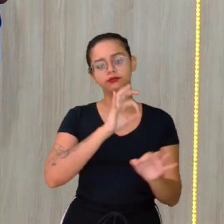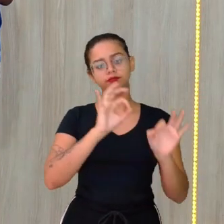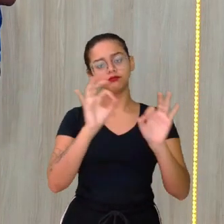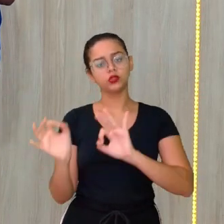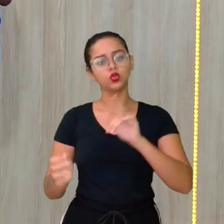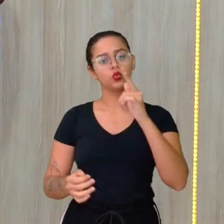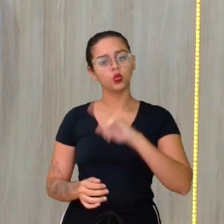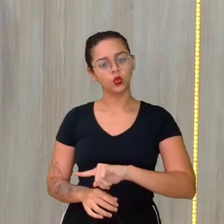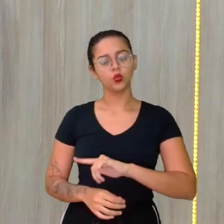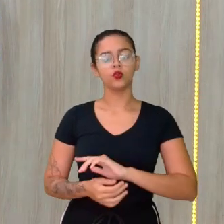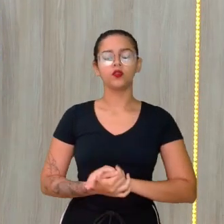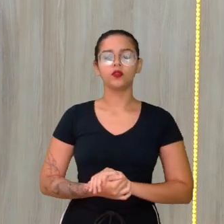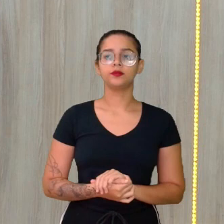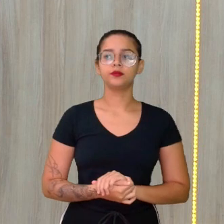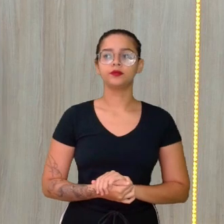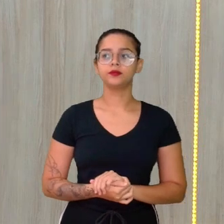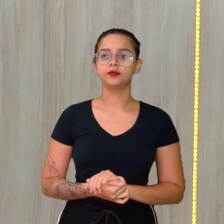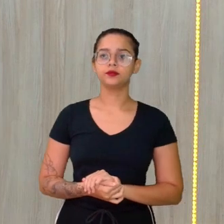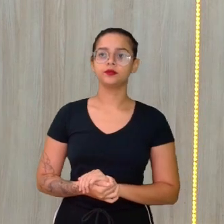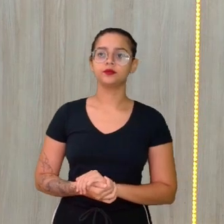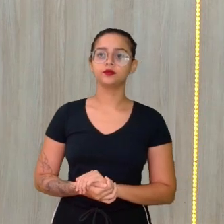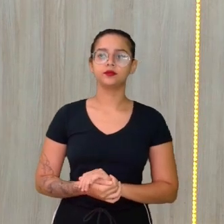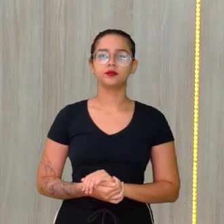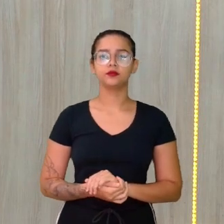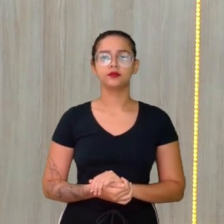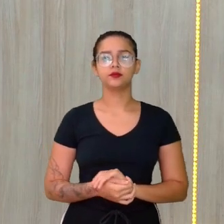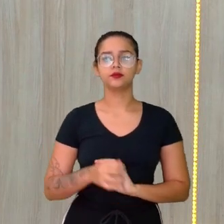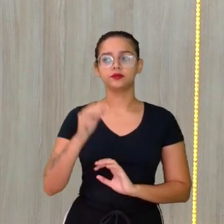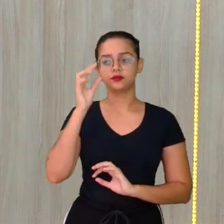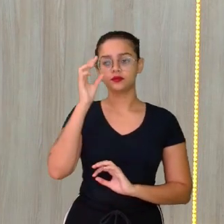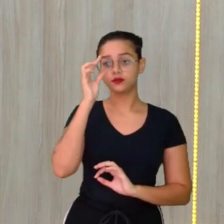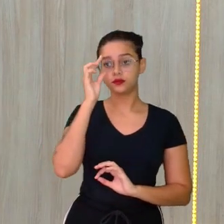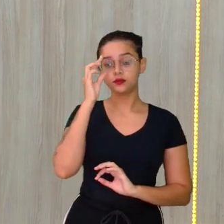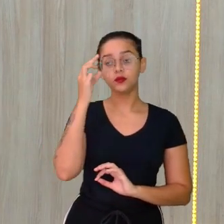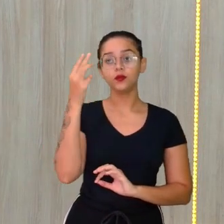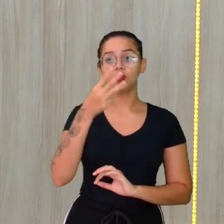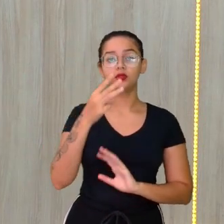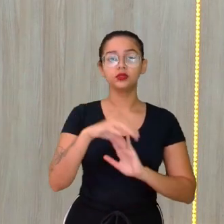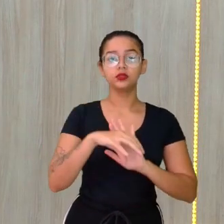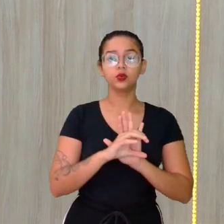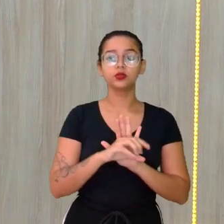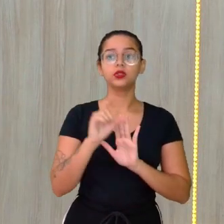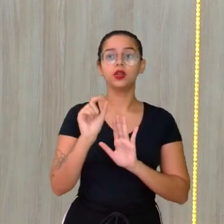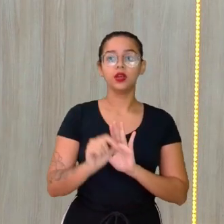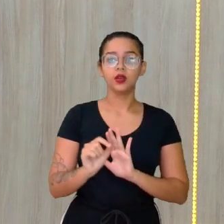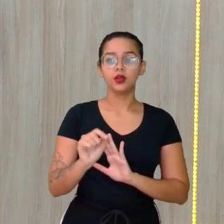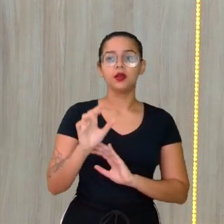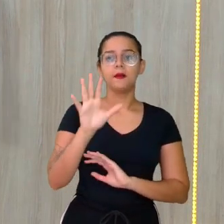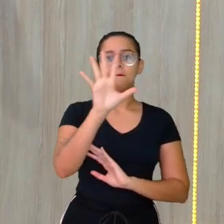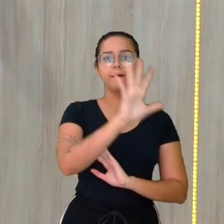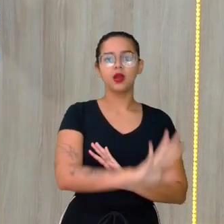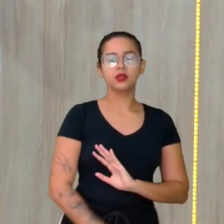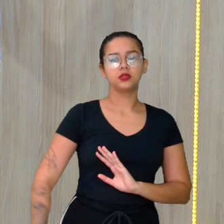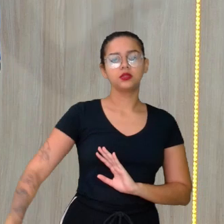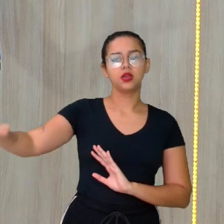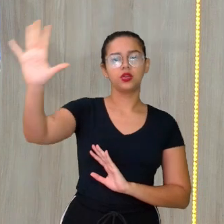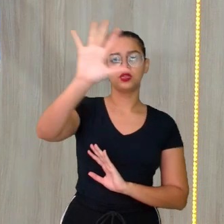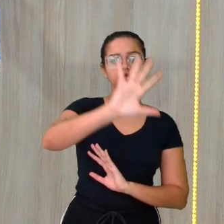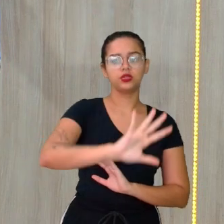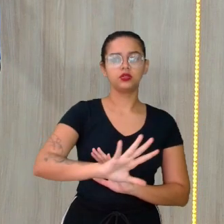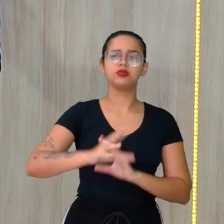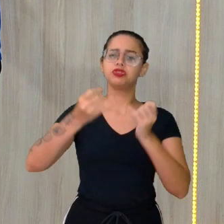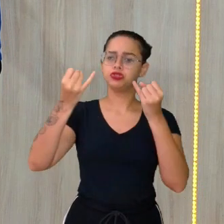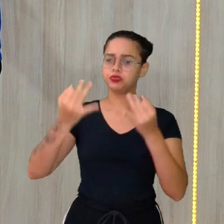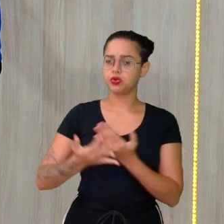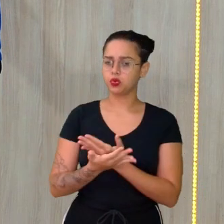que é que acontece? O terceiro conceito vai ser o conceito de paisagem, que a gente falou lá